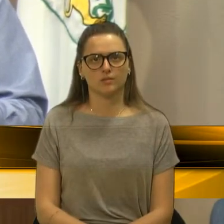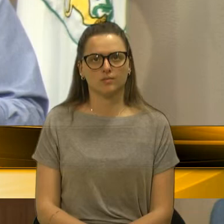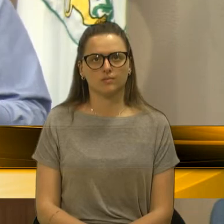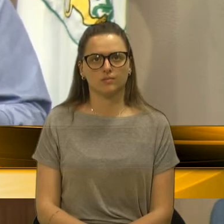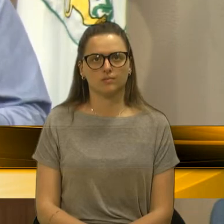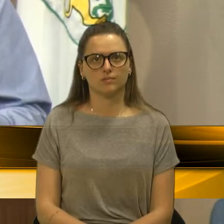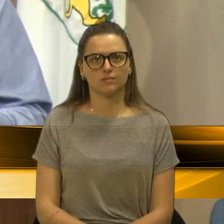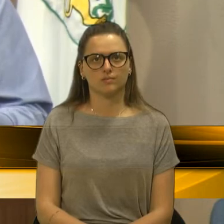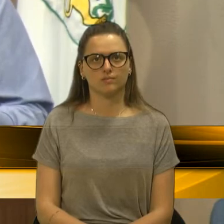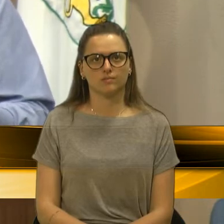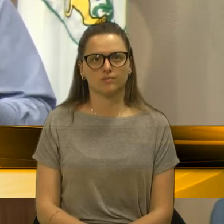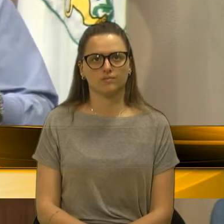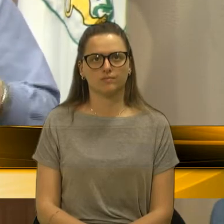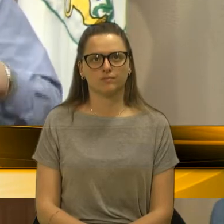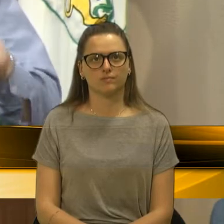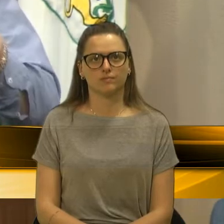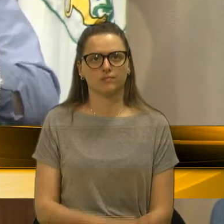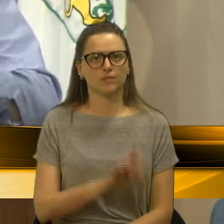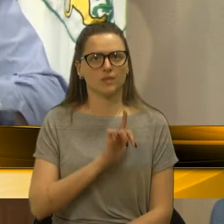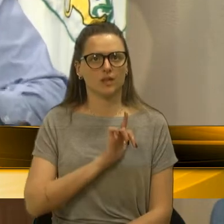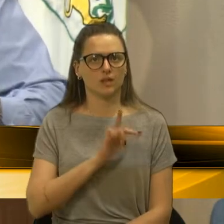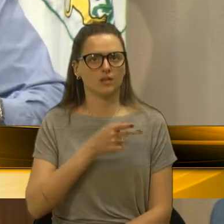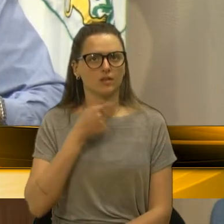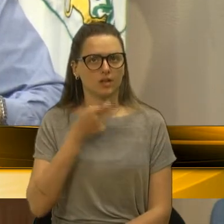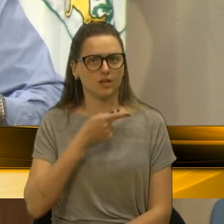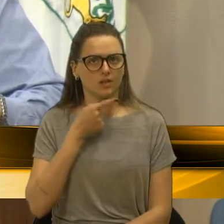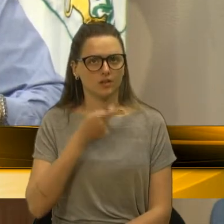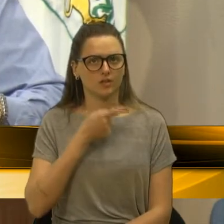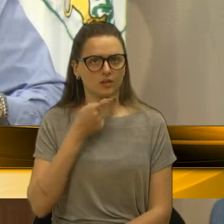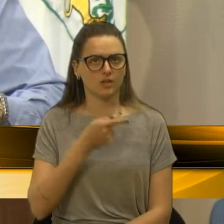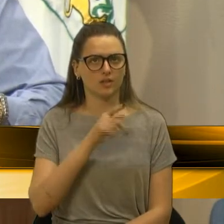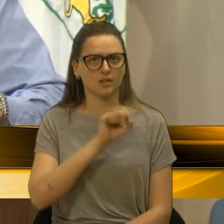Que foi a manifestação do senhor